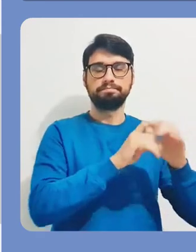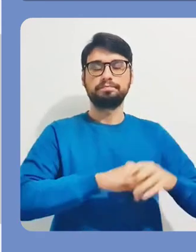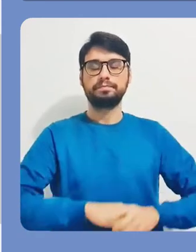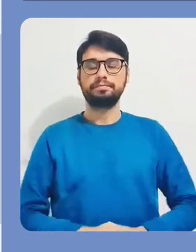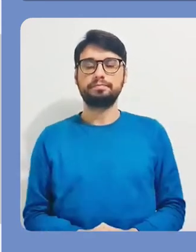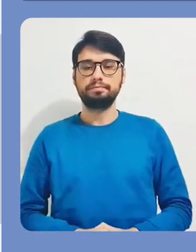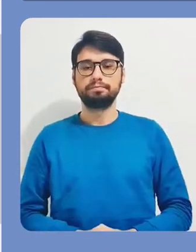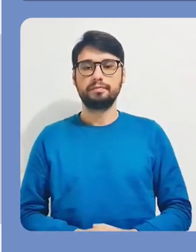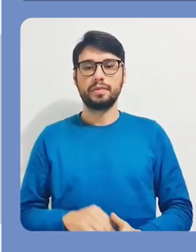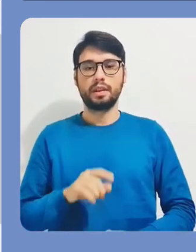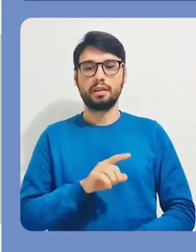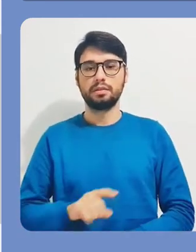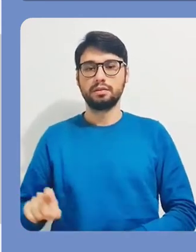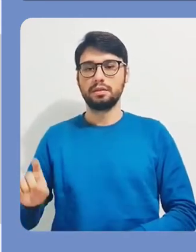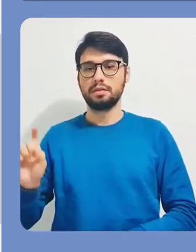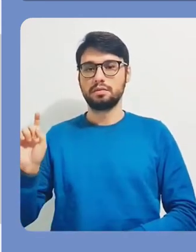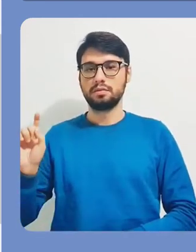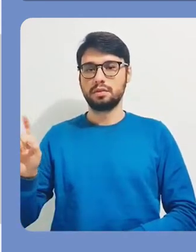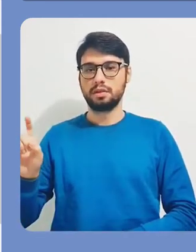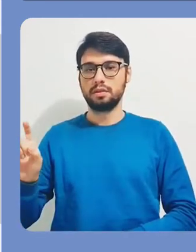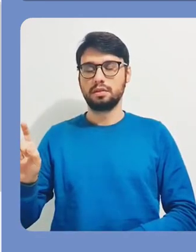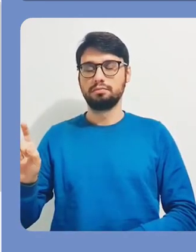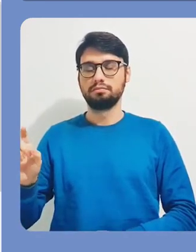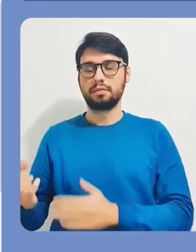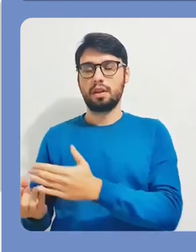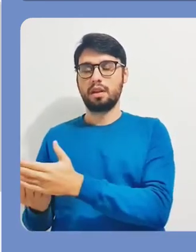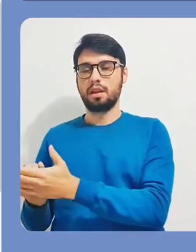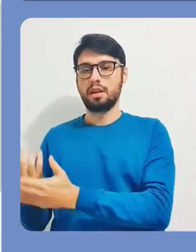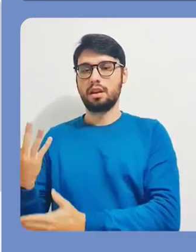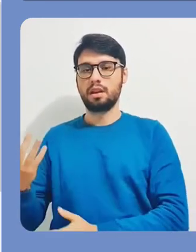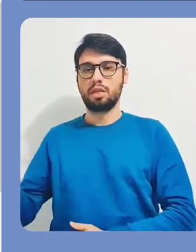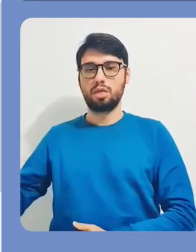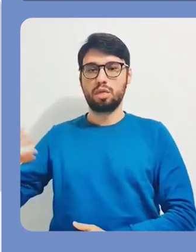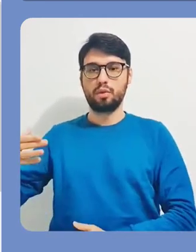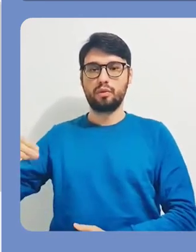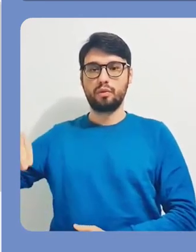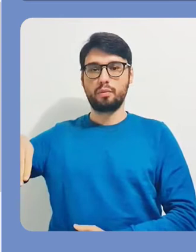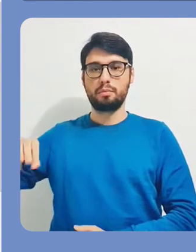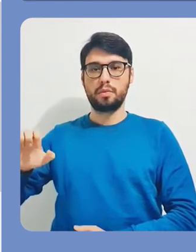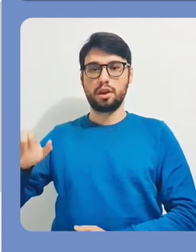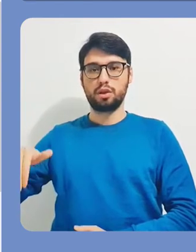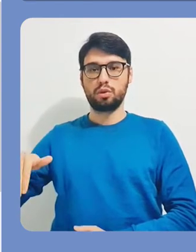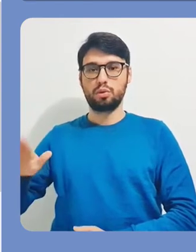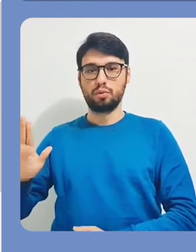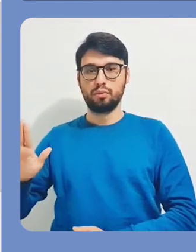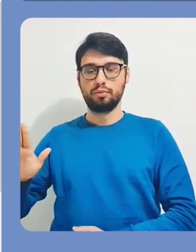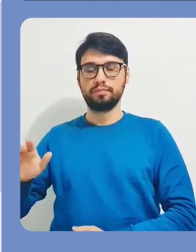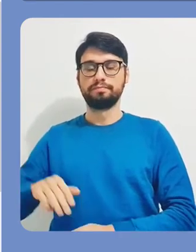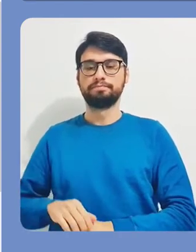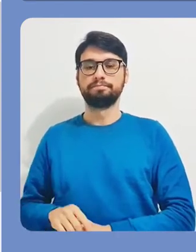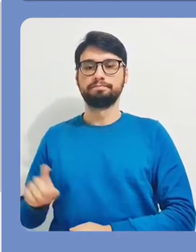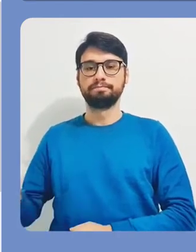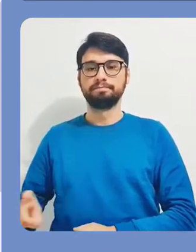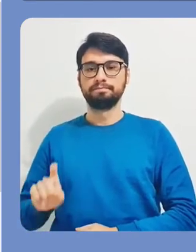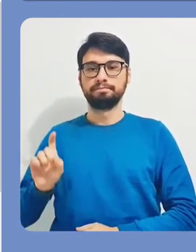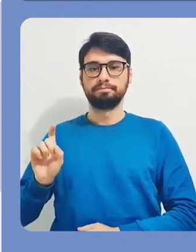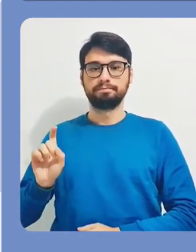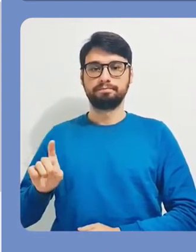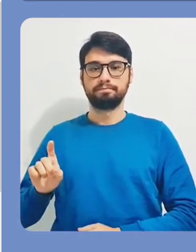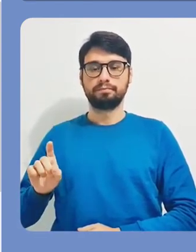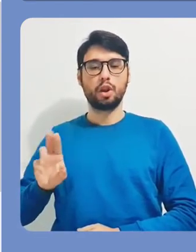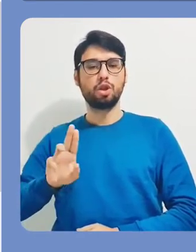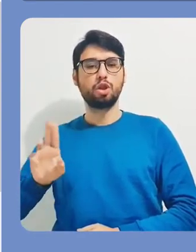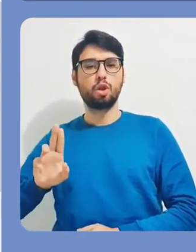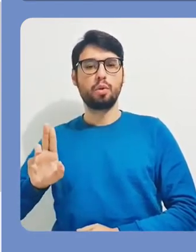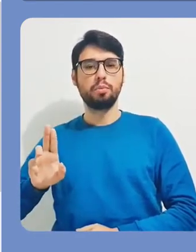ficar separado lá em categorias na nossa página. Então eu venho aqui e clico na opção de criar um novo menu.